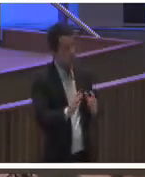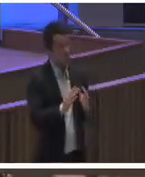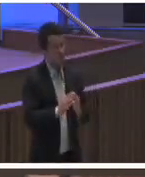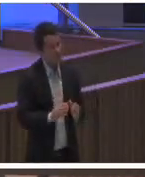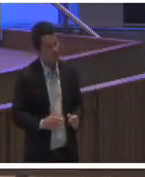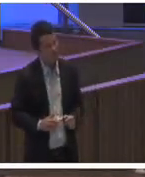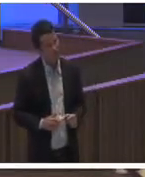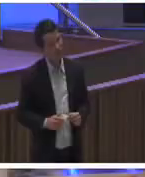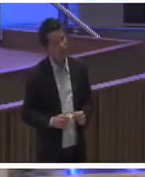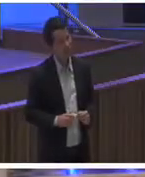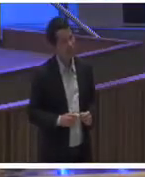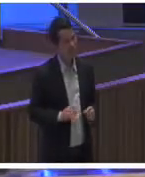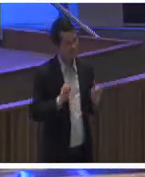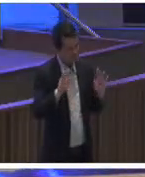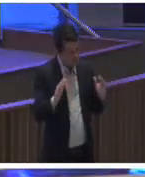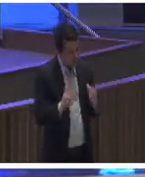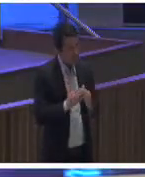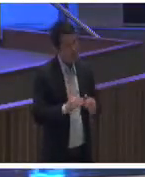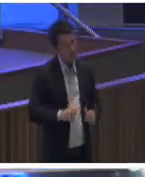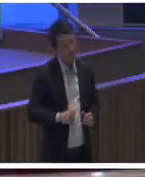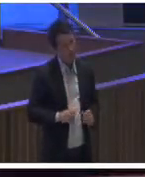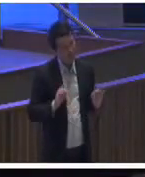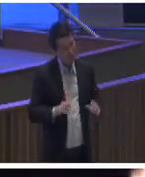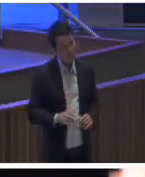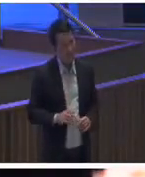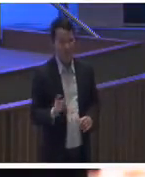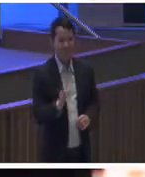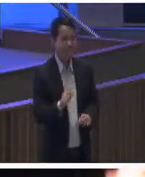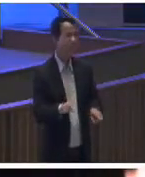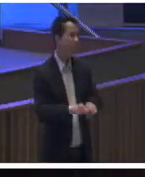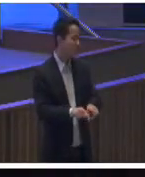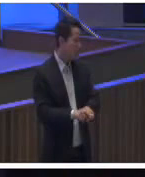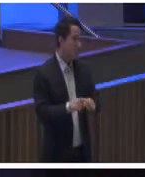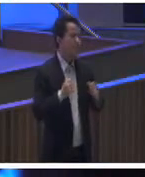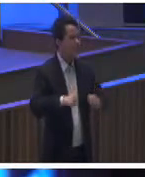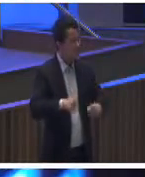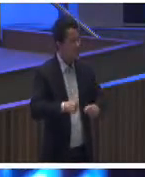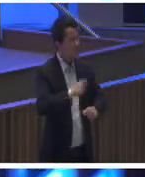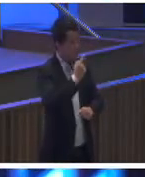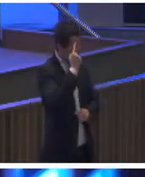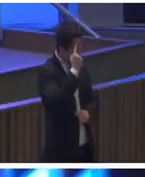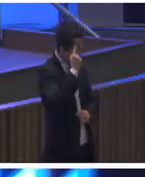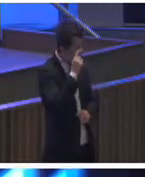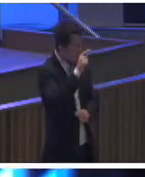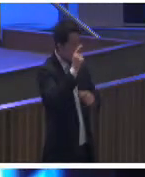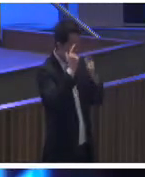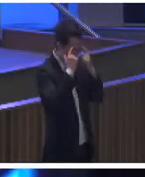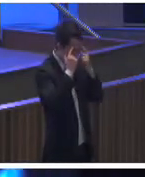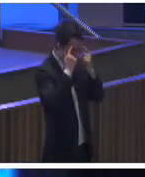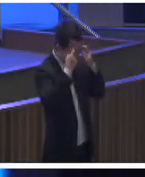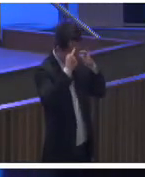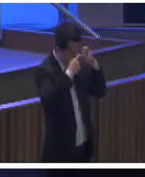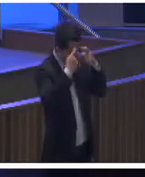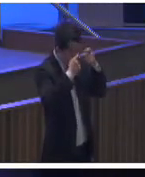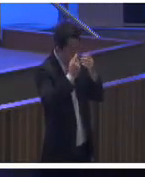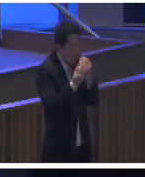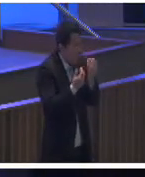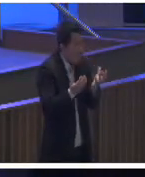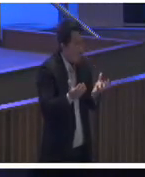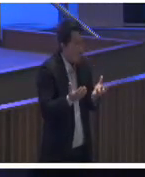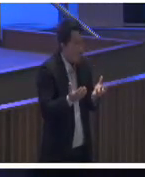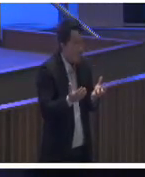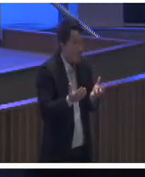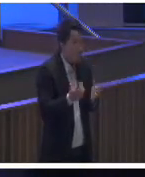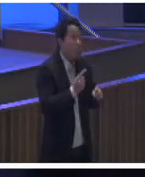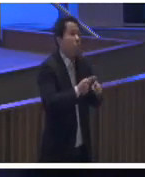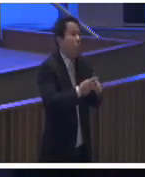meio do povo de Deus. Há muitas fortalezas espirituais na sua mente, aqui no meio do povo de Deus,